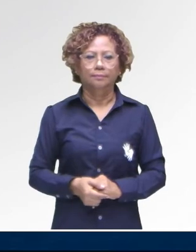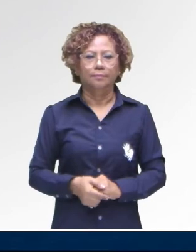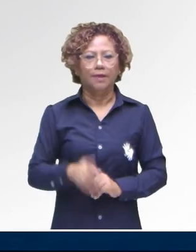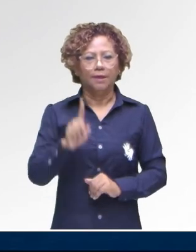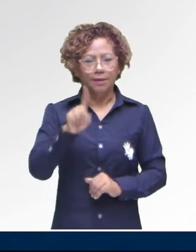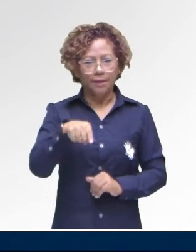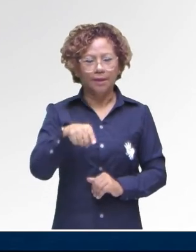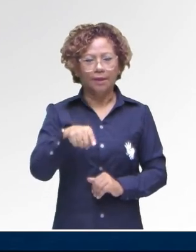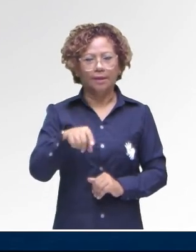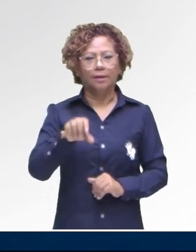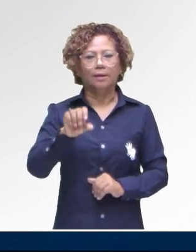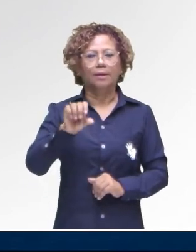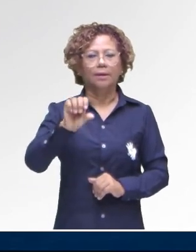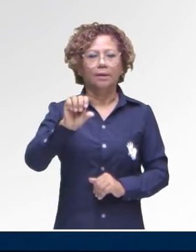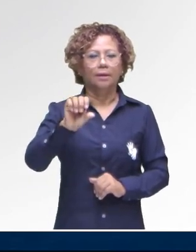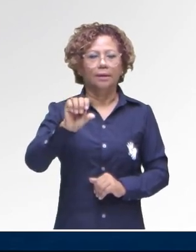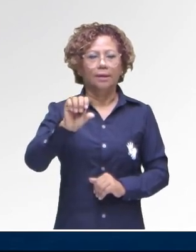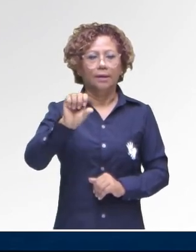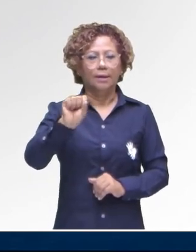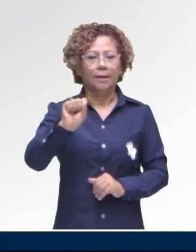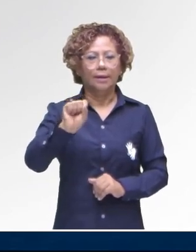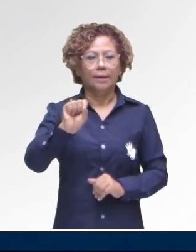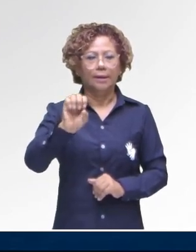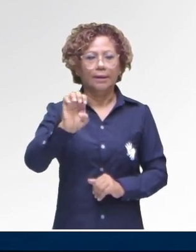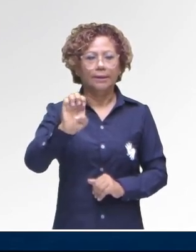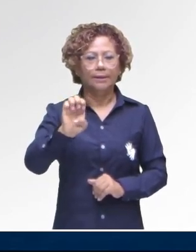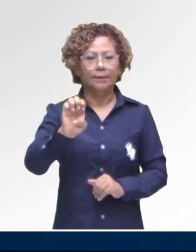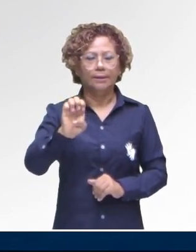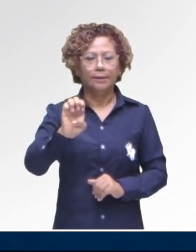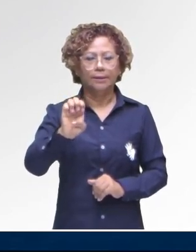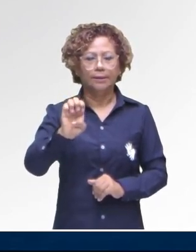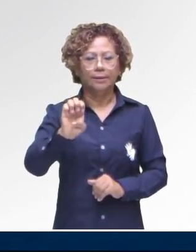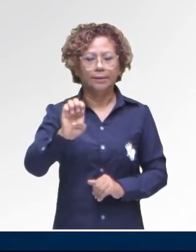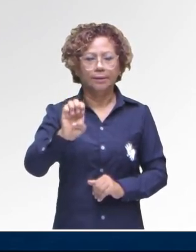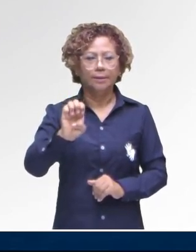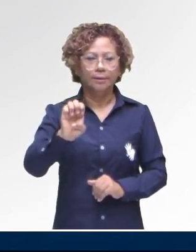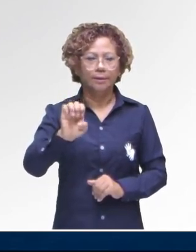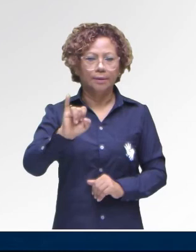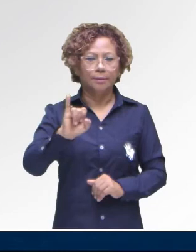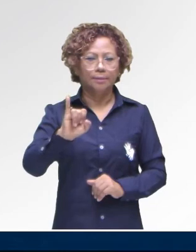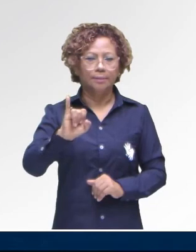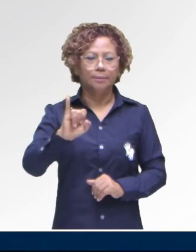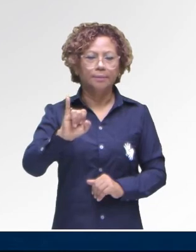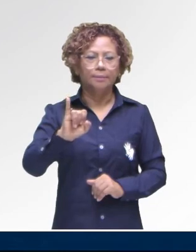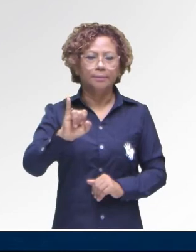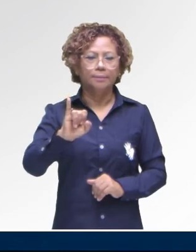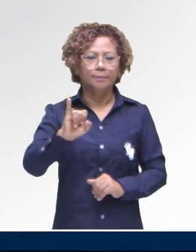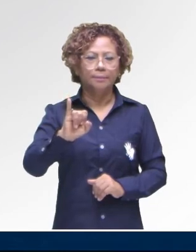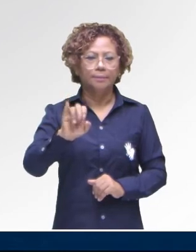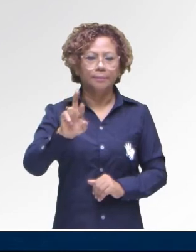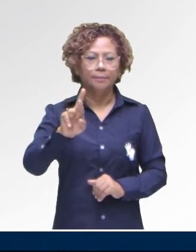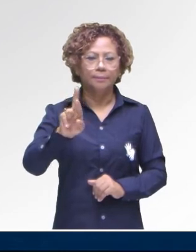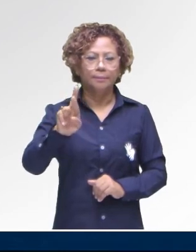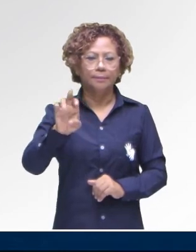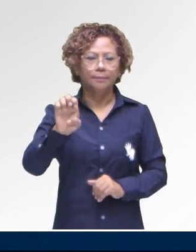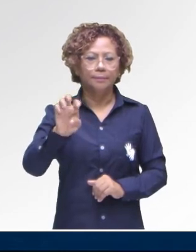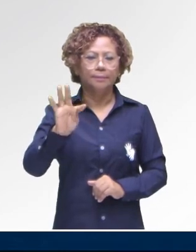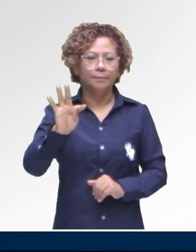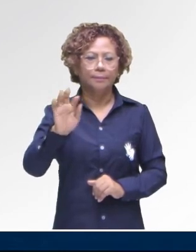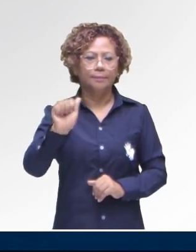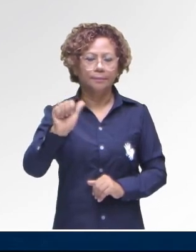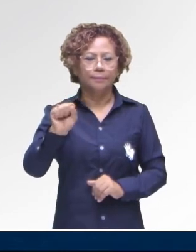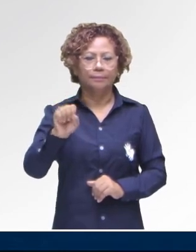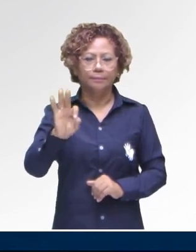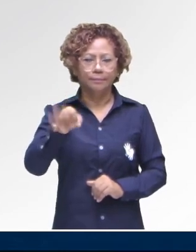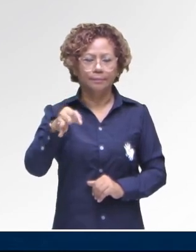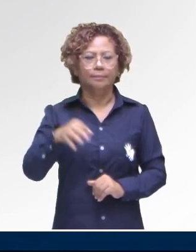segue, né, passando por A. Então, essa aqui é uma semi-reta,